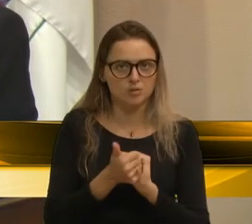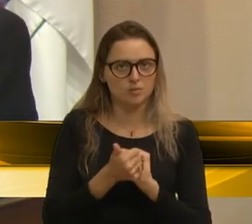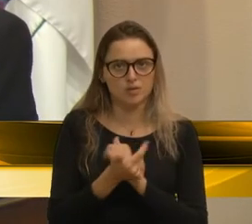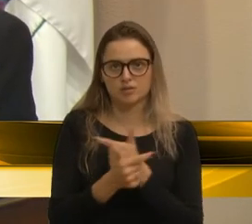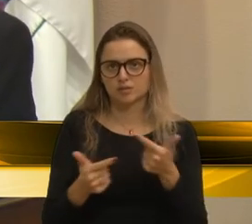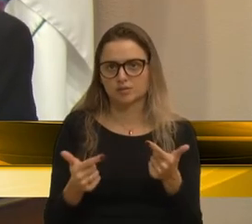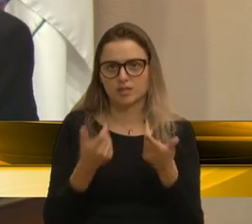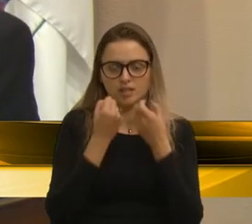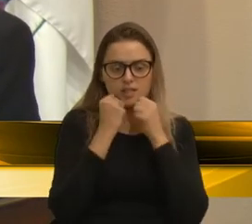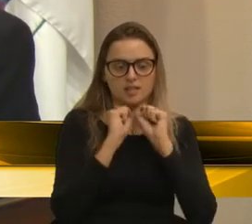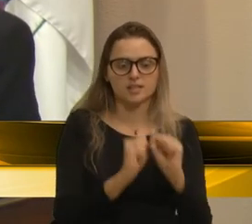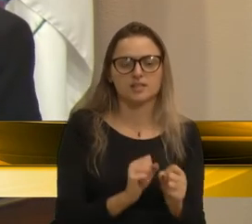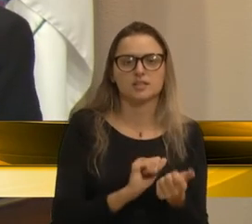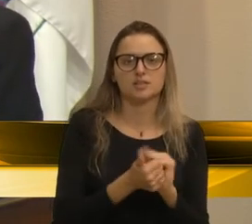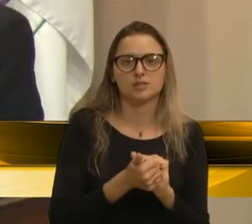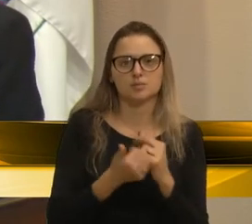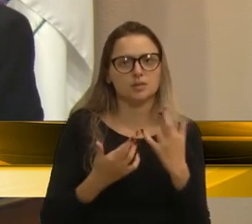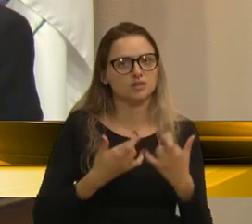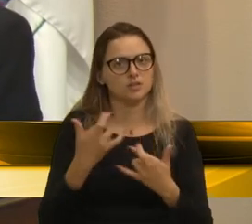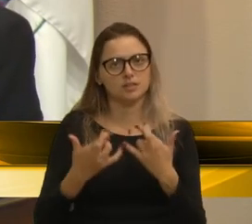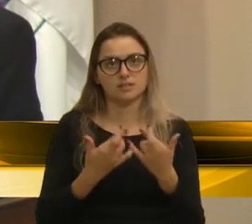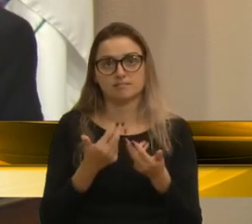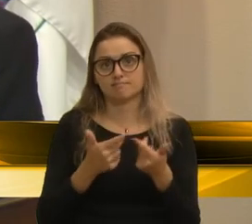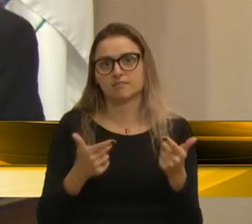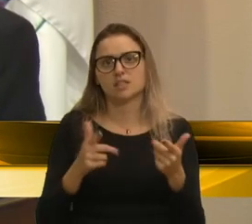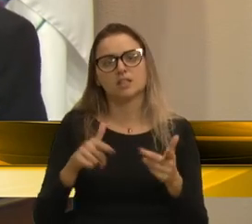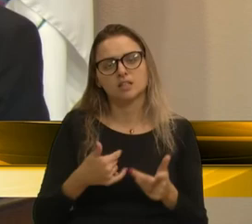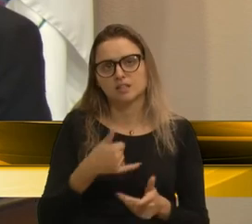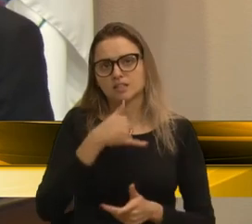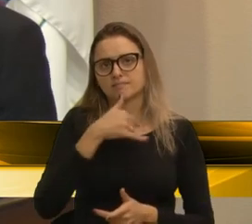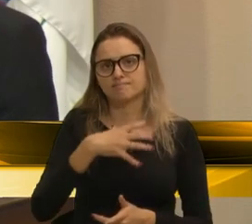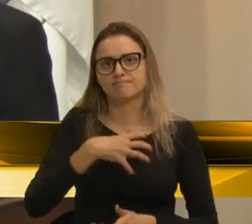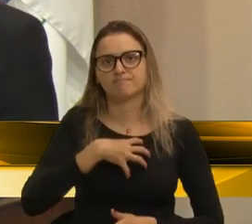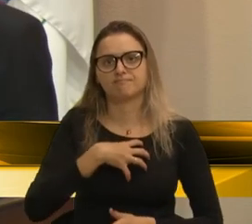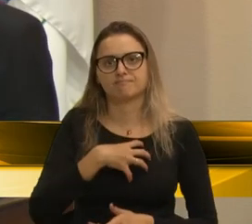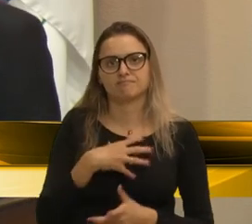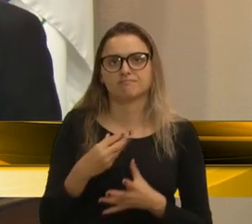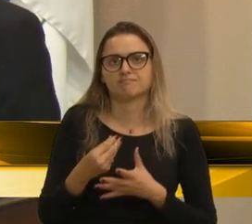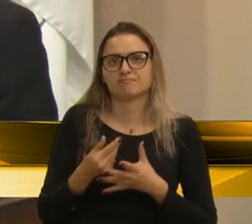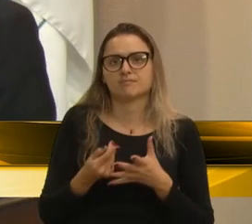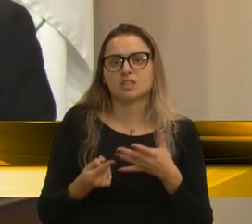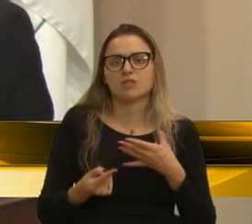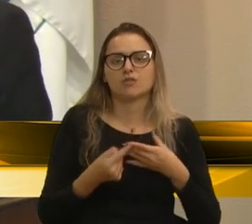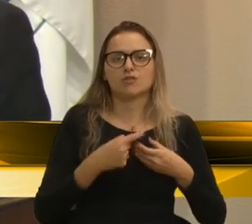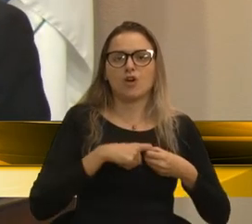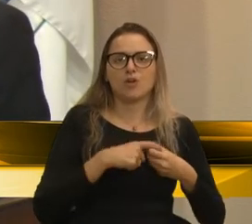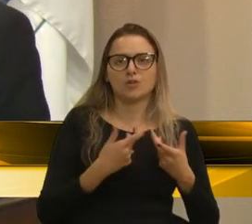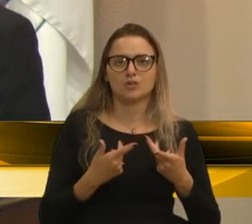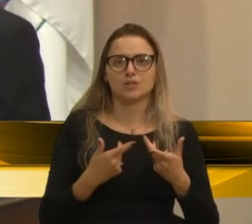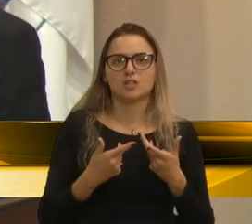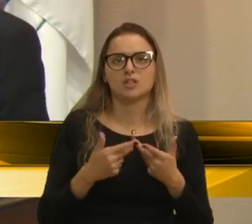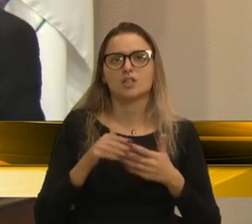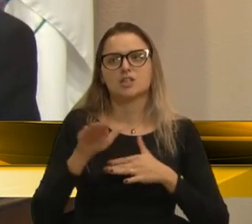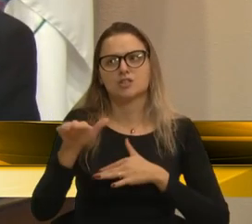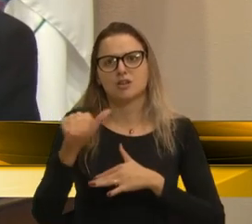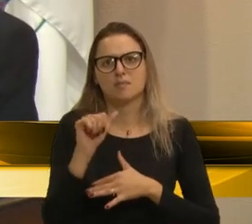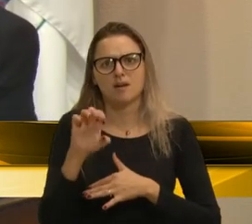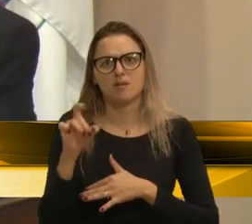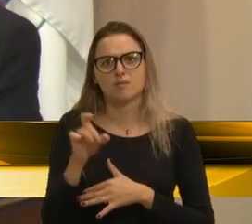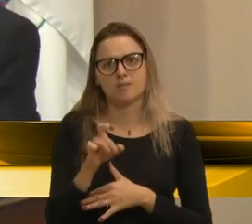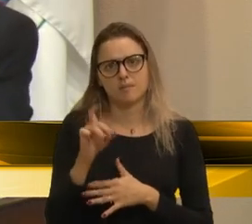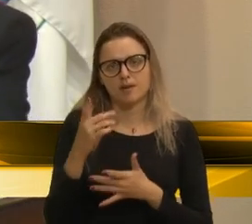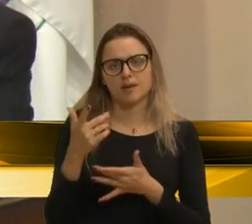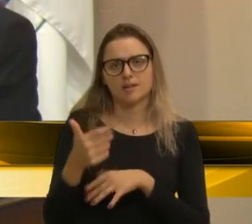a Secretaria Municipal de Esporte e Lazer, e lamentar realmente que a gente retroceda com esse tipo de nomeação, que o serviço